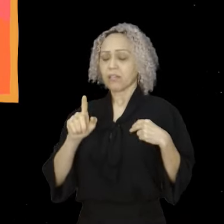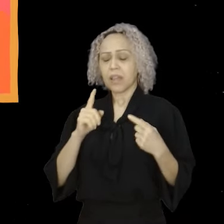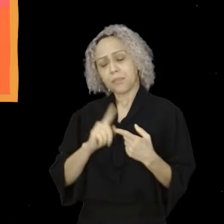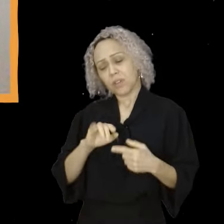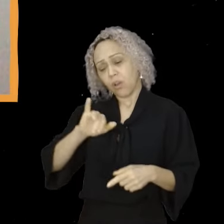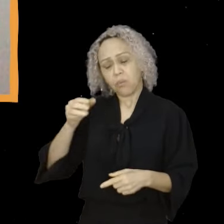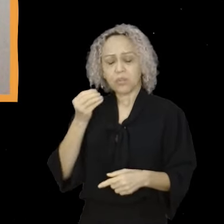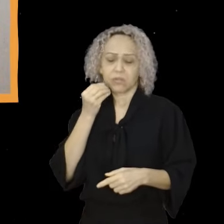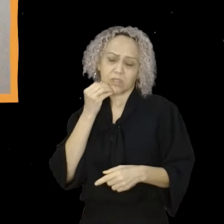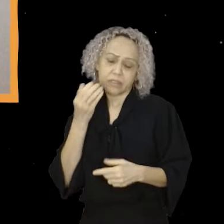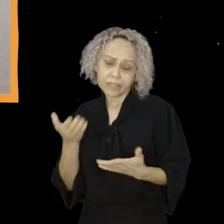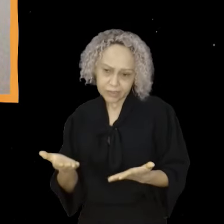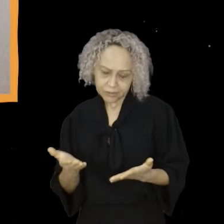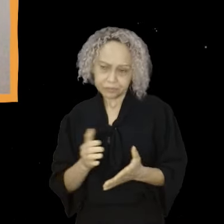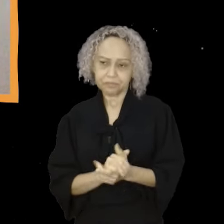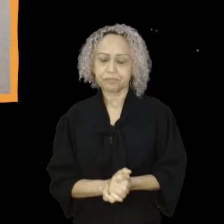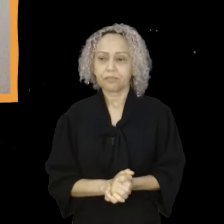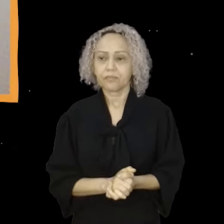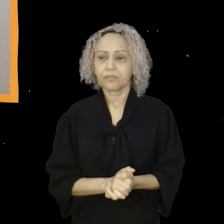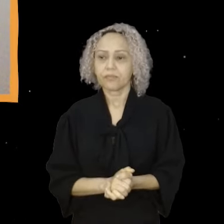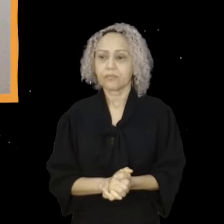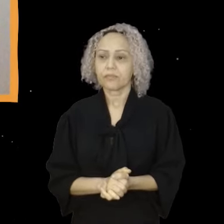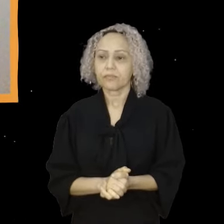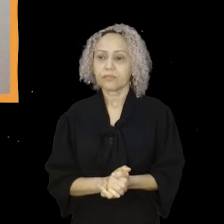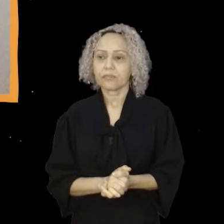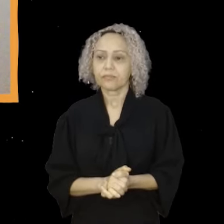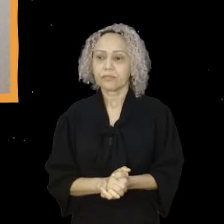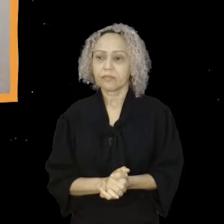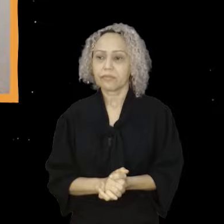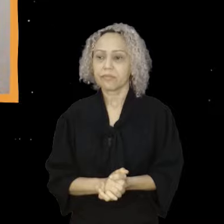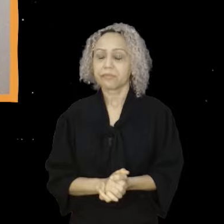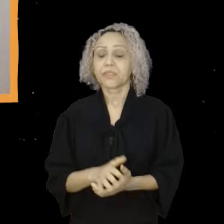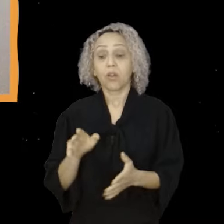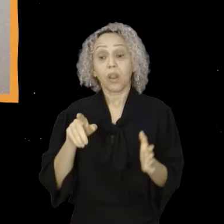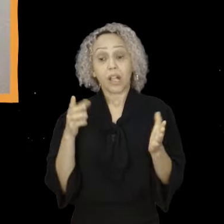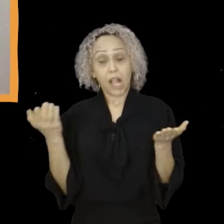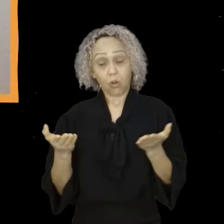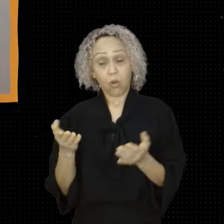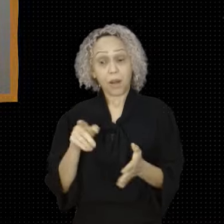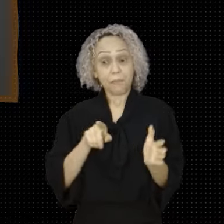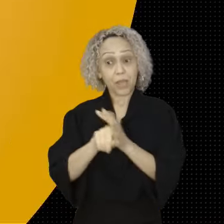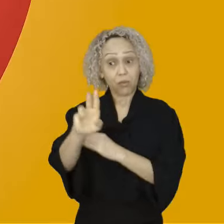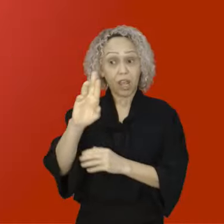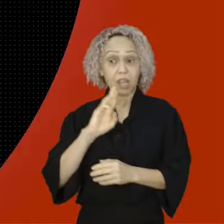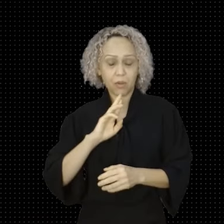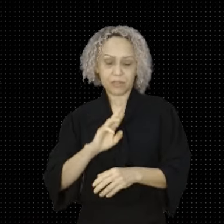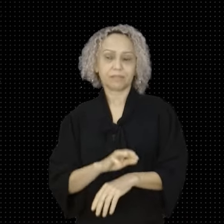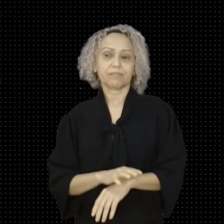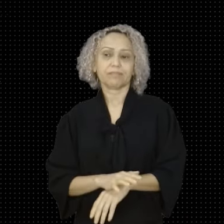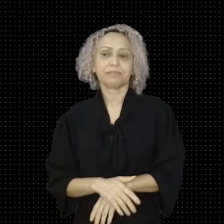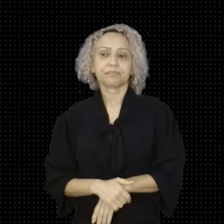esse lado. E é nesse tom maravilhoso que a Duda participa do nosso ping-pong. Roda a vinheta.